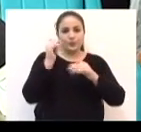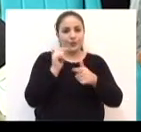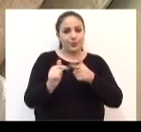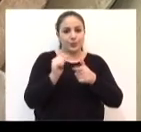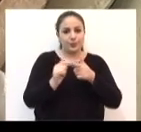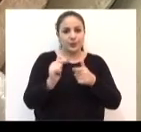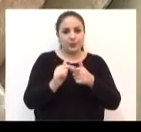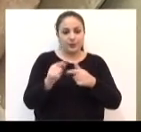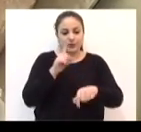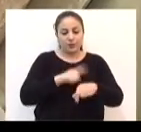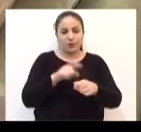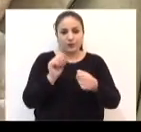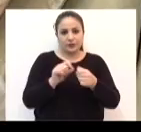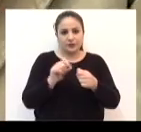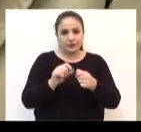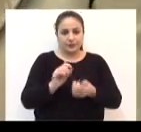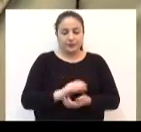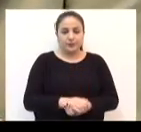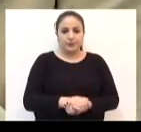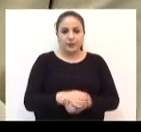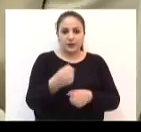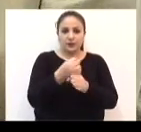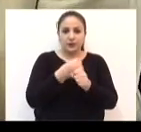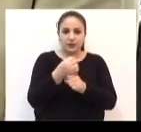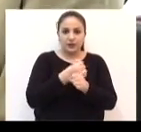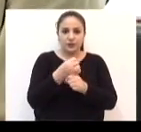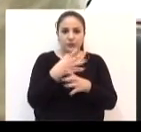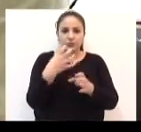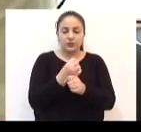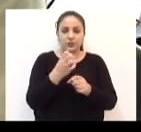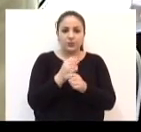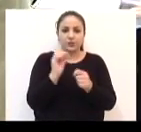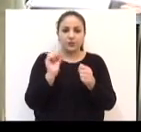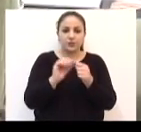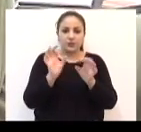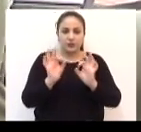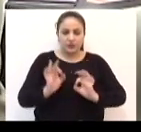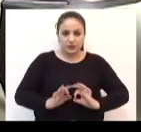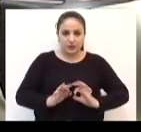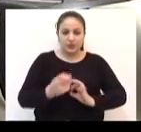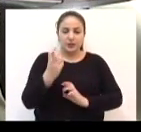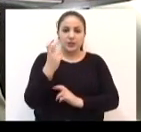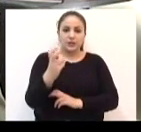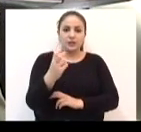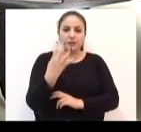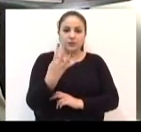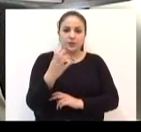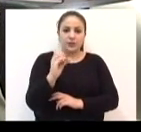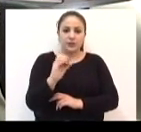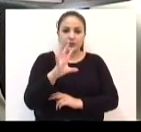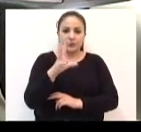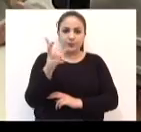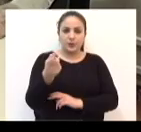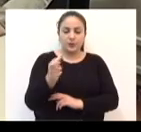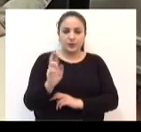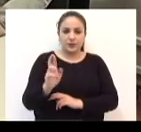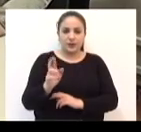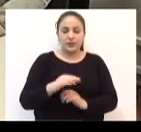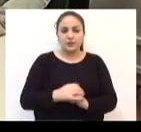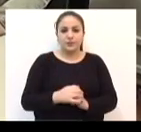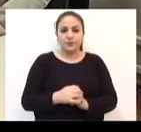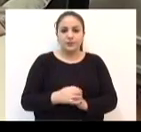ano que vem. Para este ano, o orçamento foi reprogramado em 540 milhões de reais.